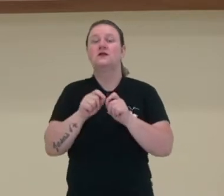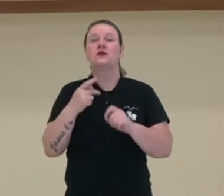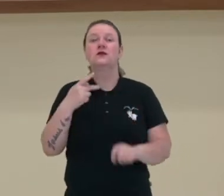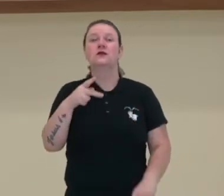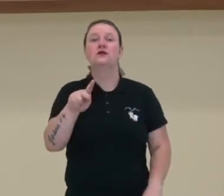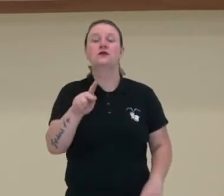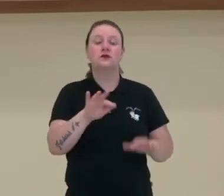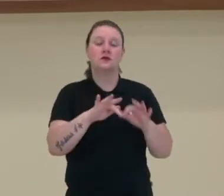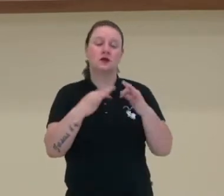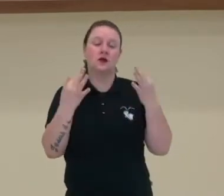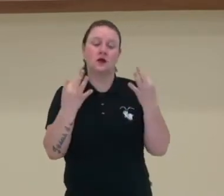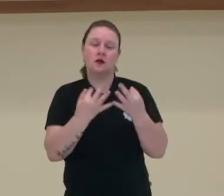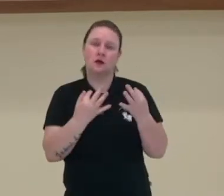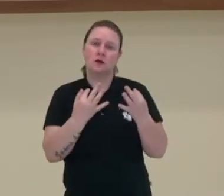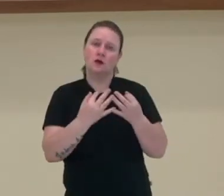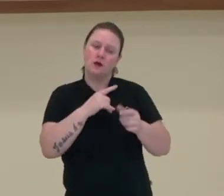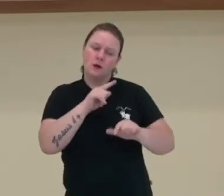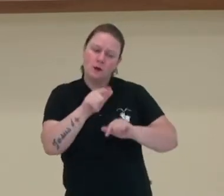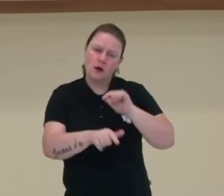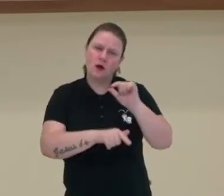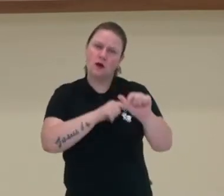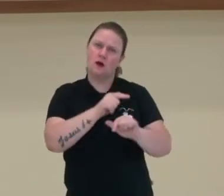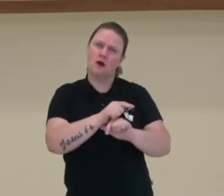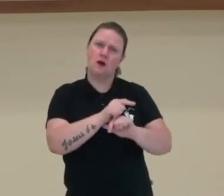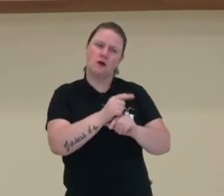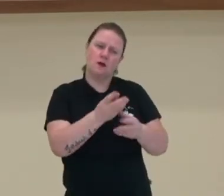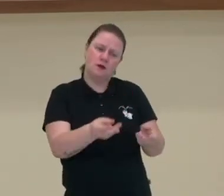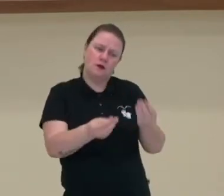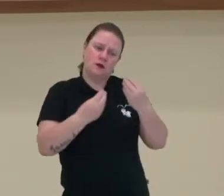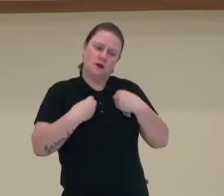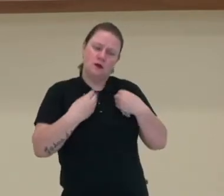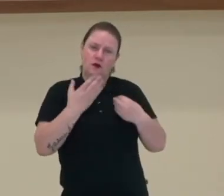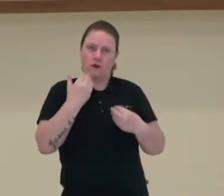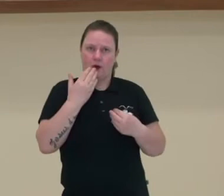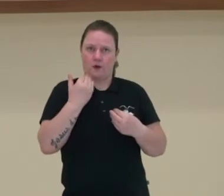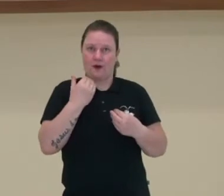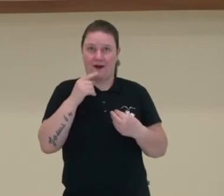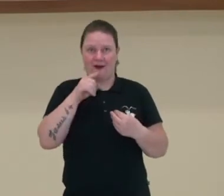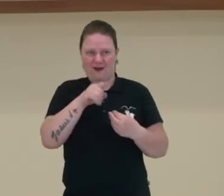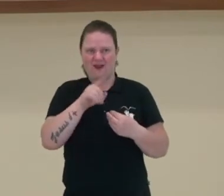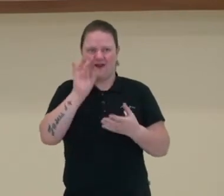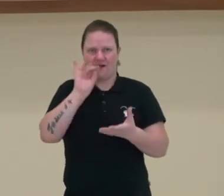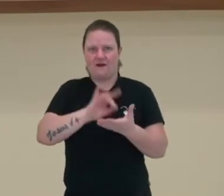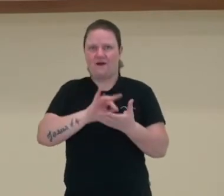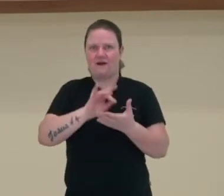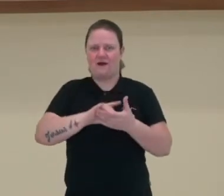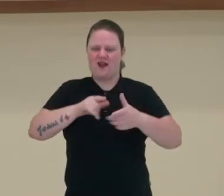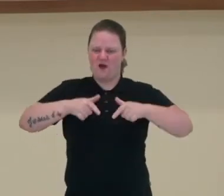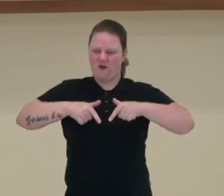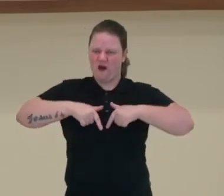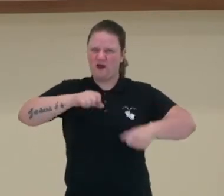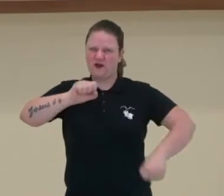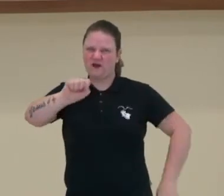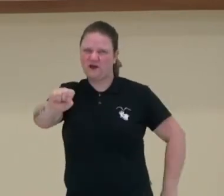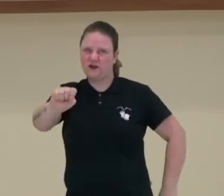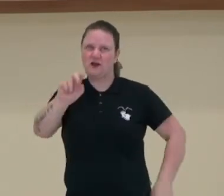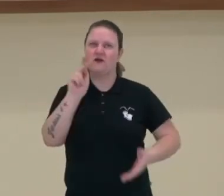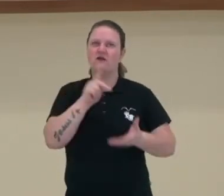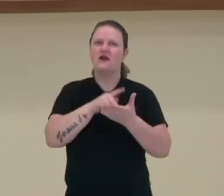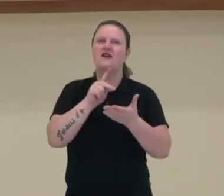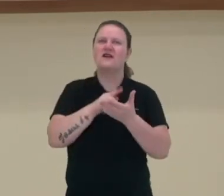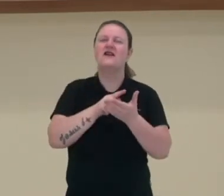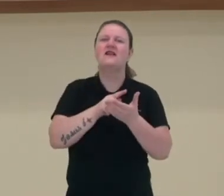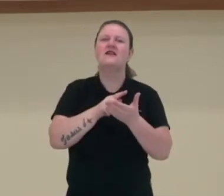a sua mãe, eles trabalham para trazer o alimento. Então, eles é que são super-heróis. Se ele diz são os verdadeiros